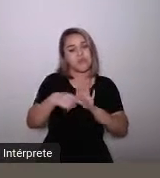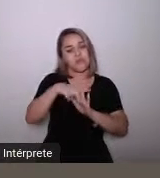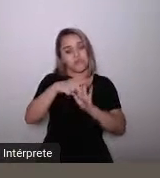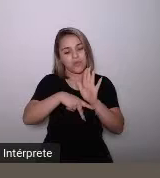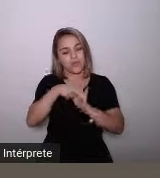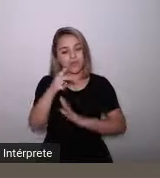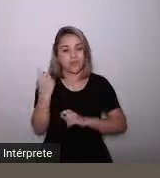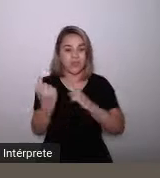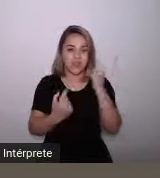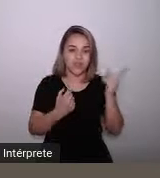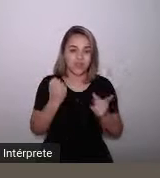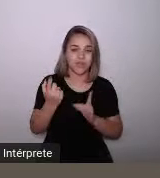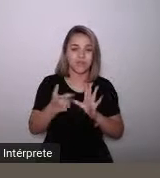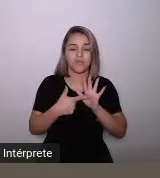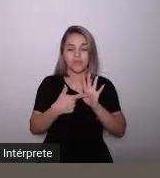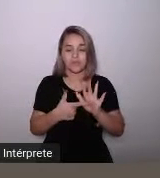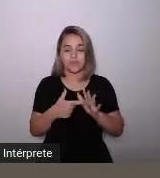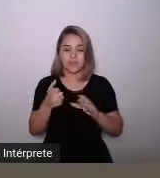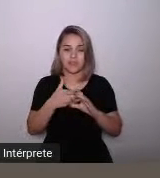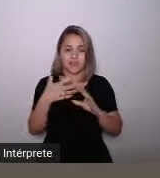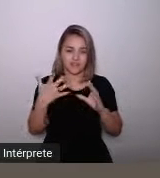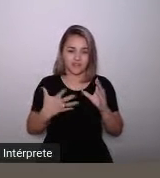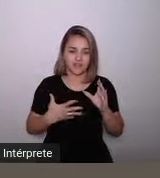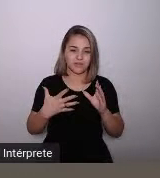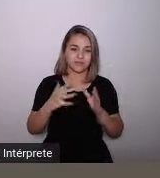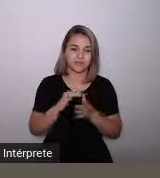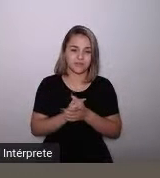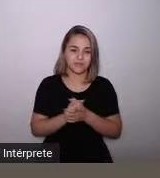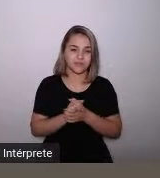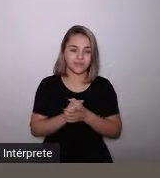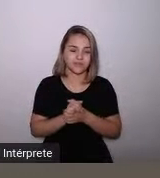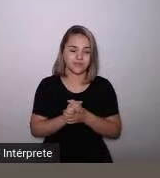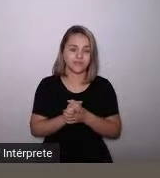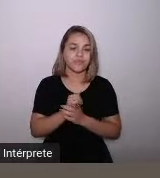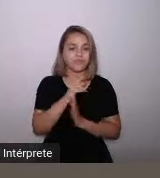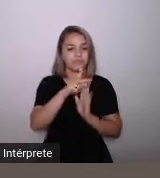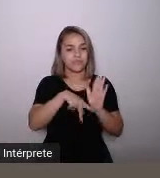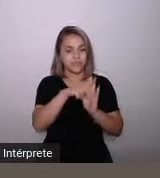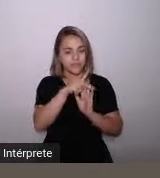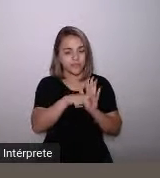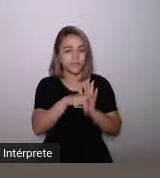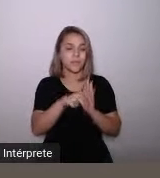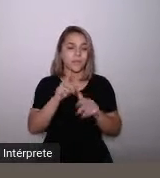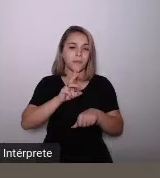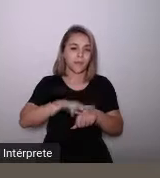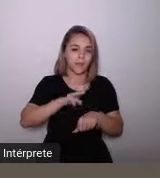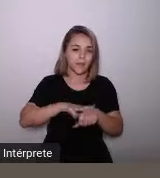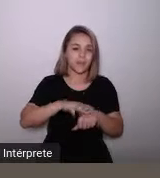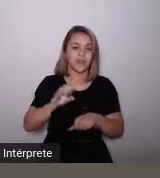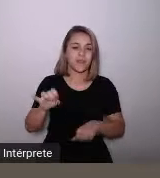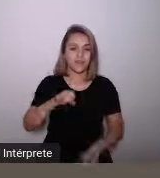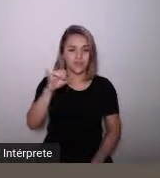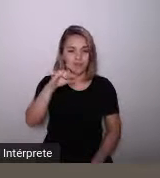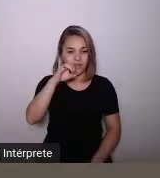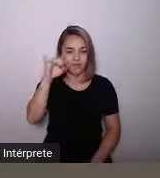apontar as características gerais, não é, desses projetos. E um momento importante é o Manifesto da